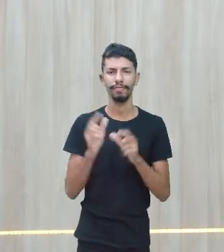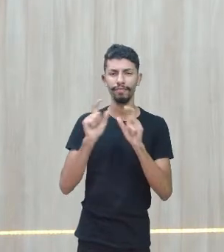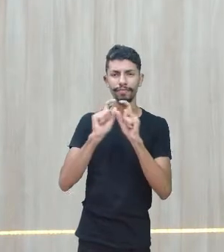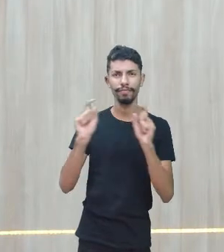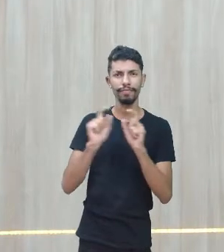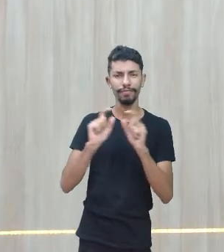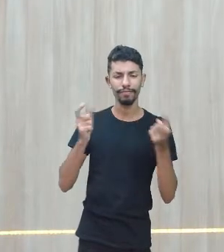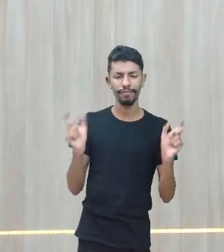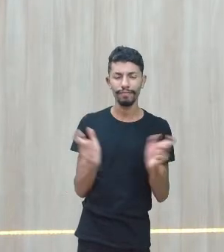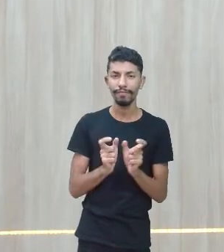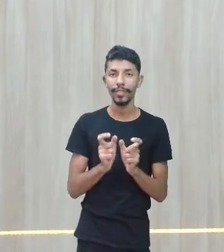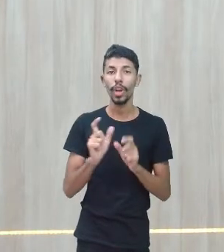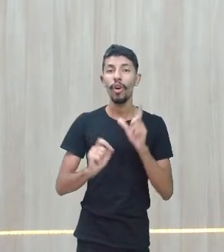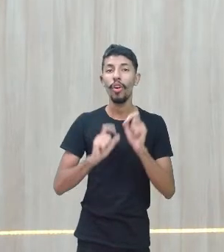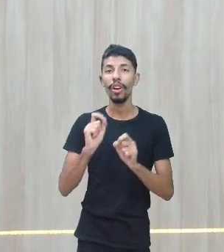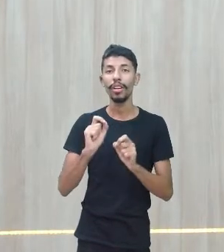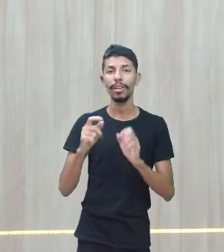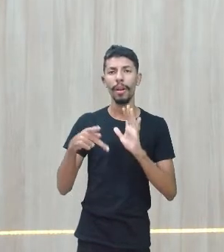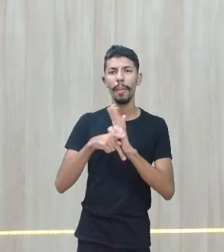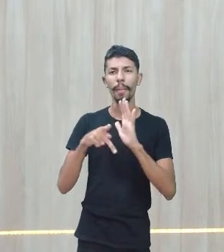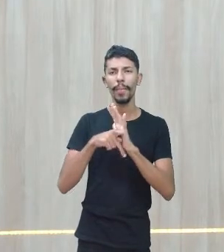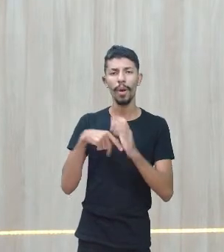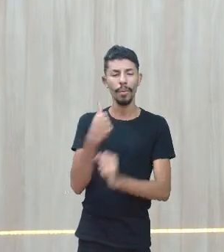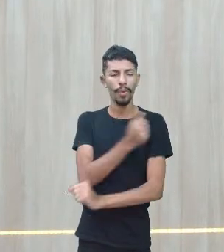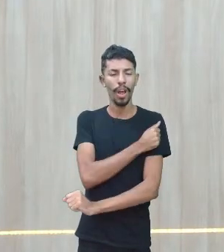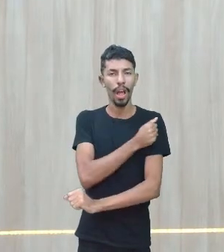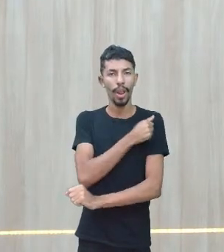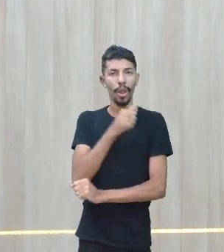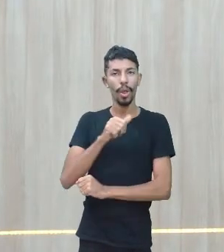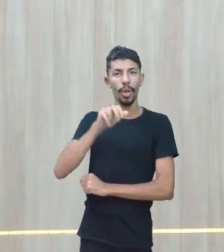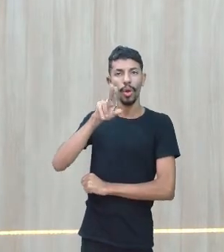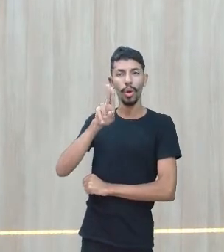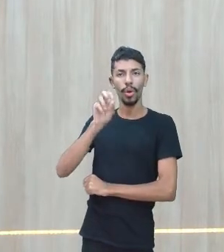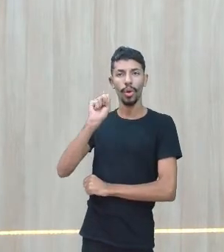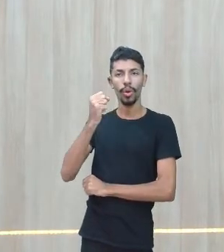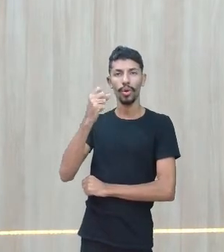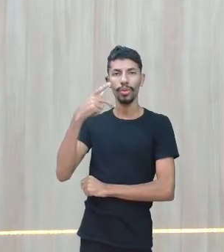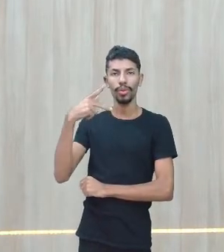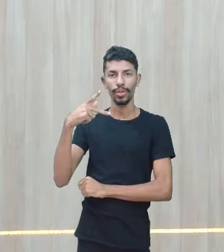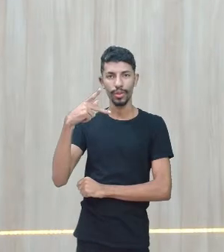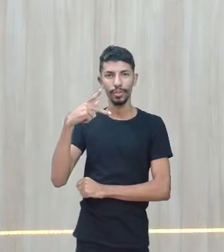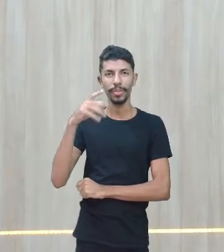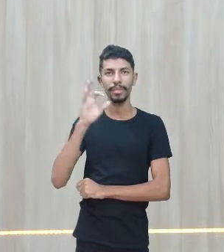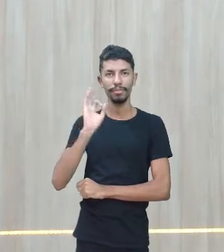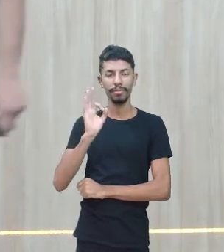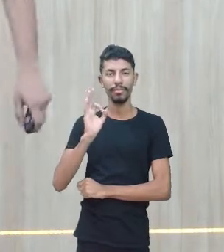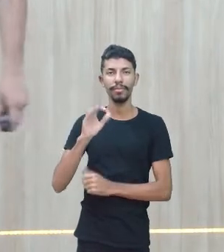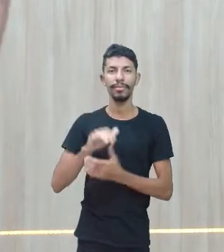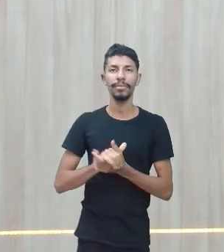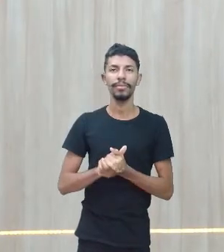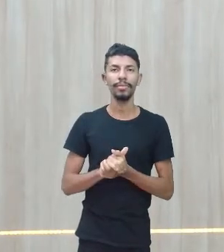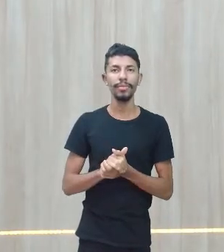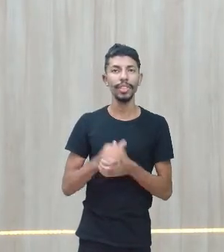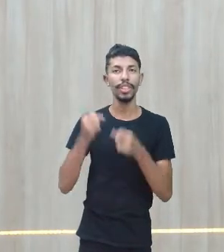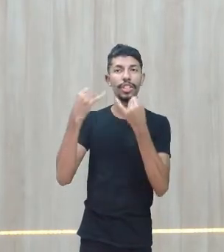citação de um estudante da USP, né, que ele se chama o Chavoso da USP. Ele diz que